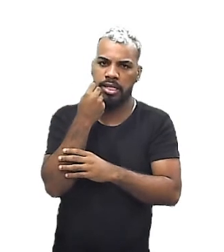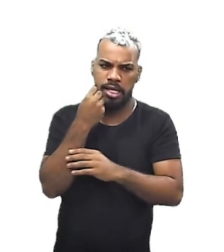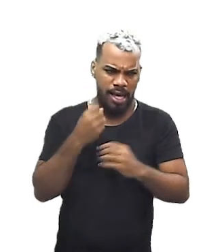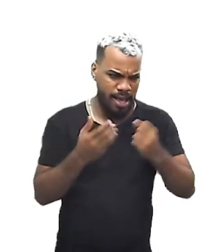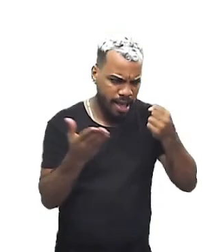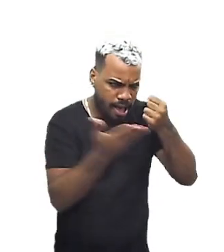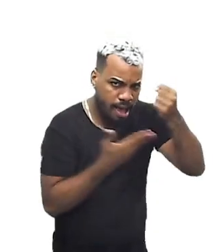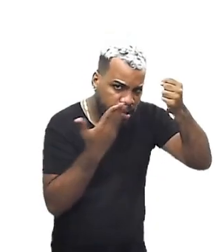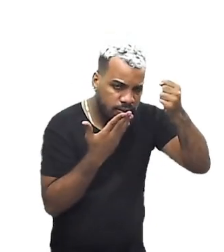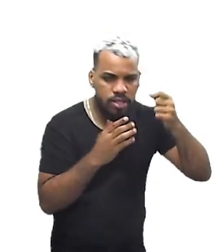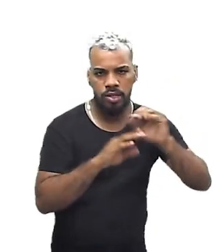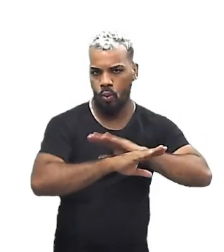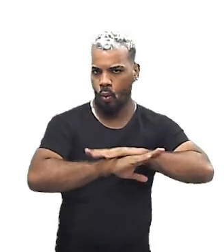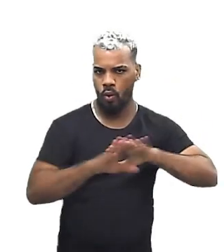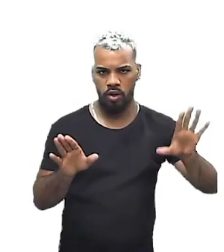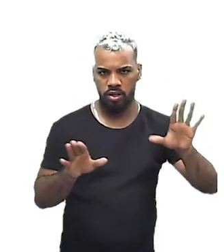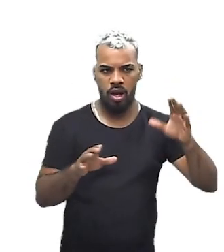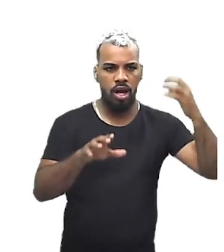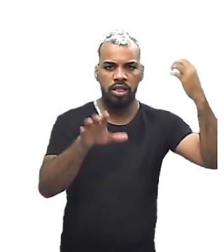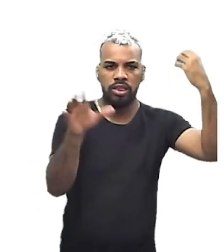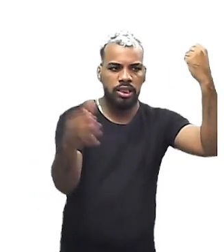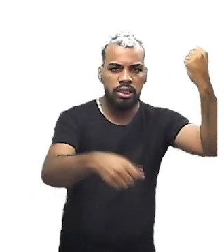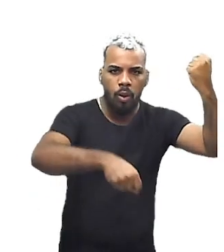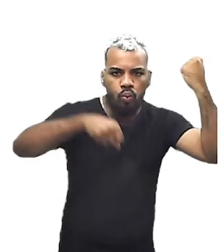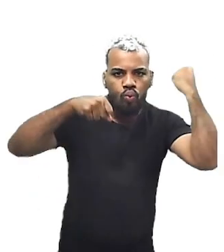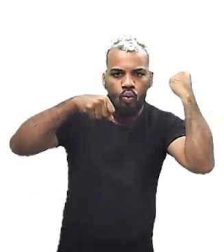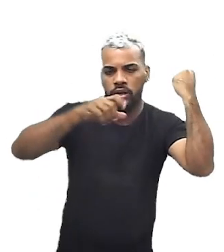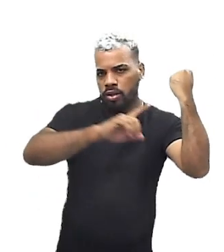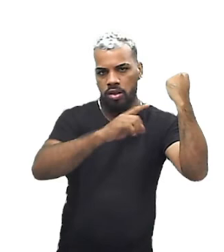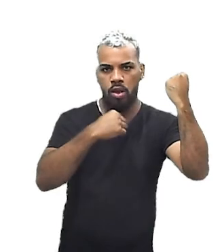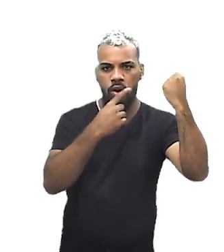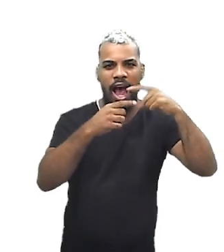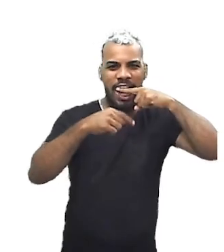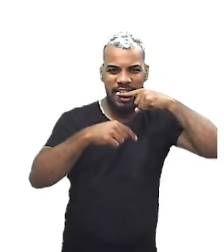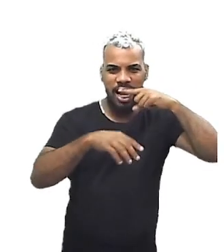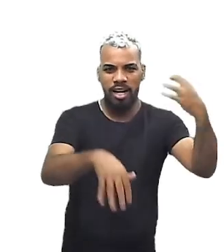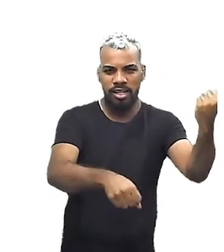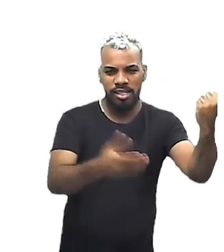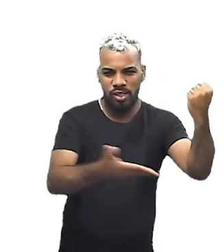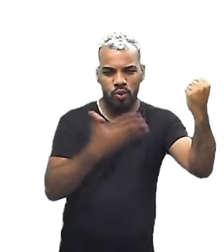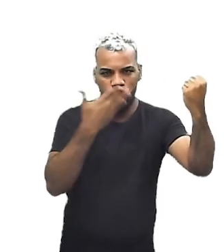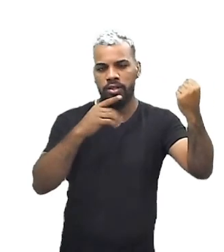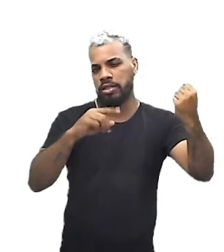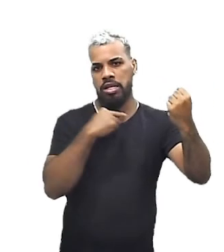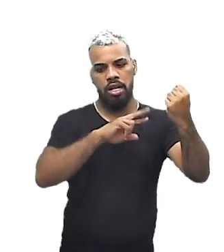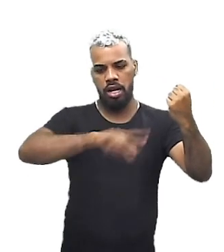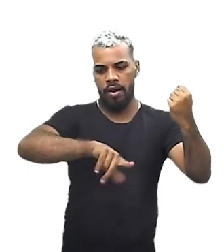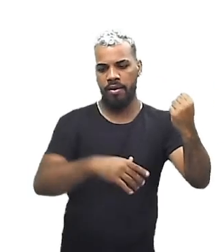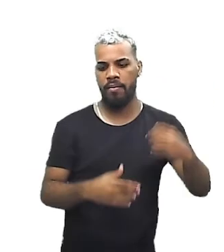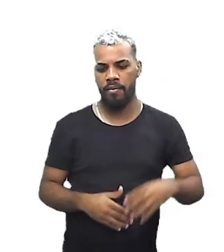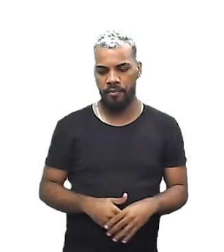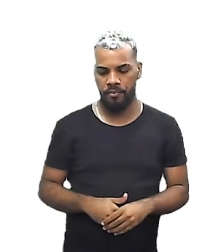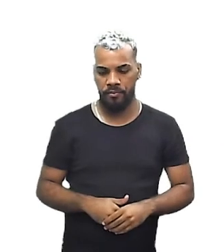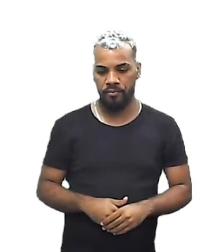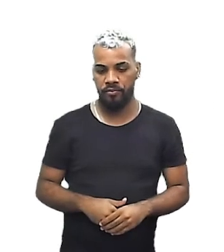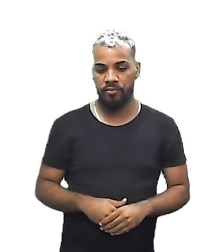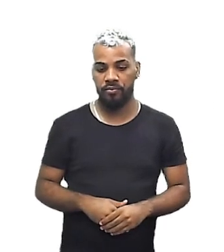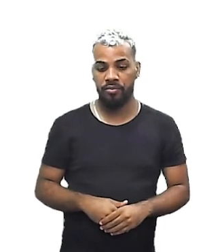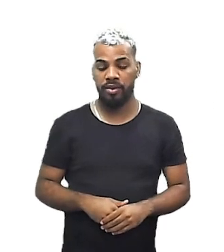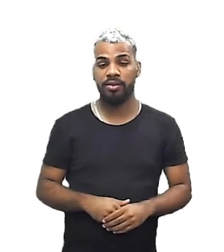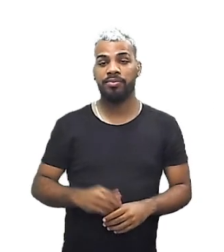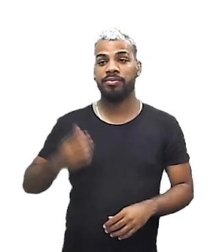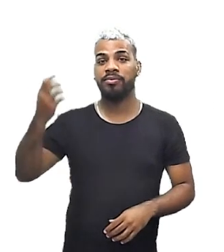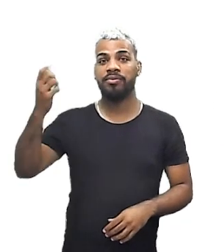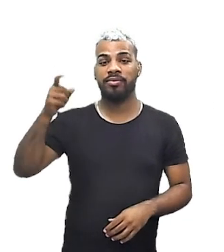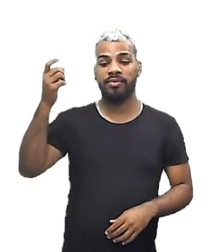isso é um dissacarídeo do leite como eu quero da cana-de-açúcar aí você cortam a lactose porque aqui